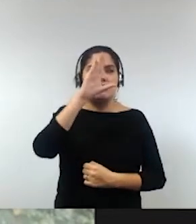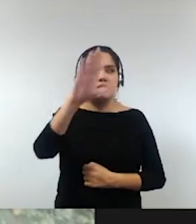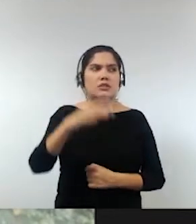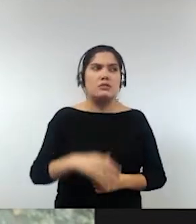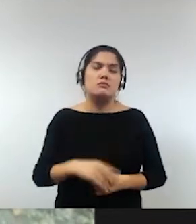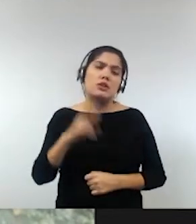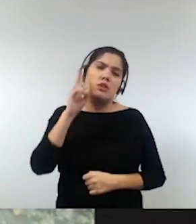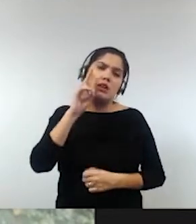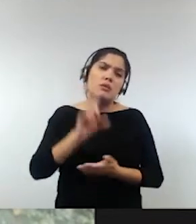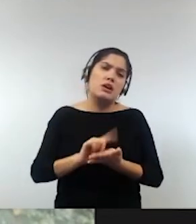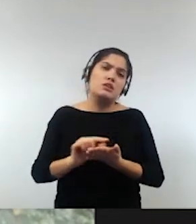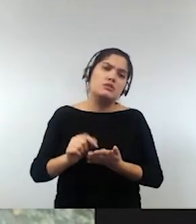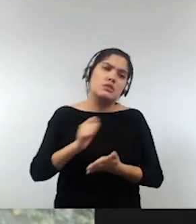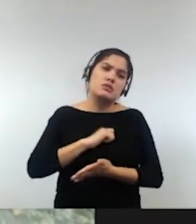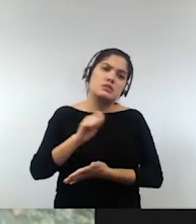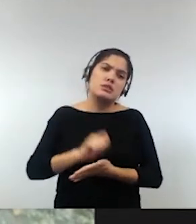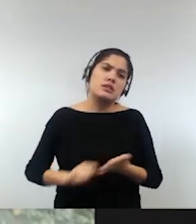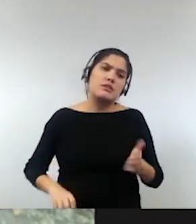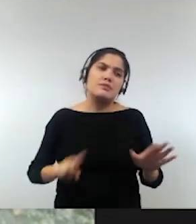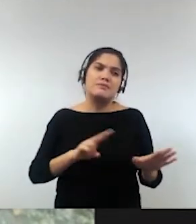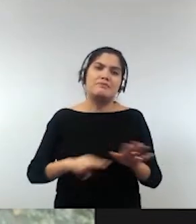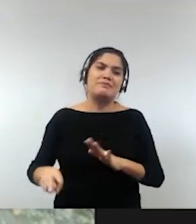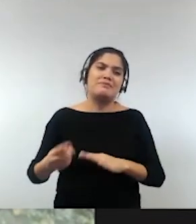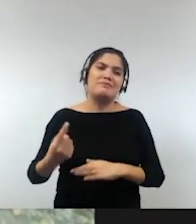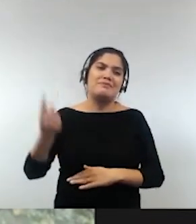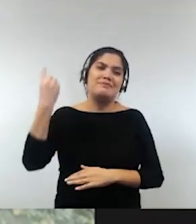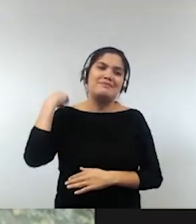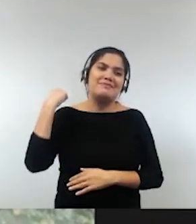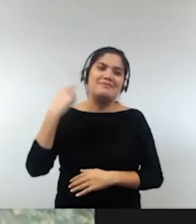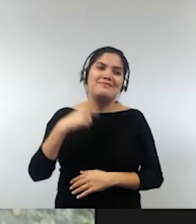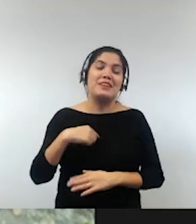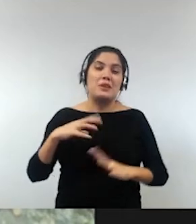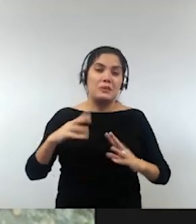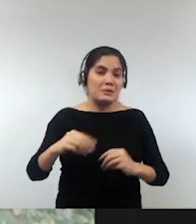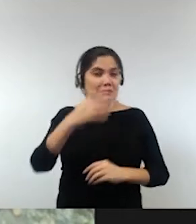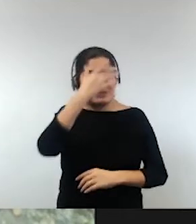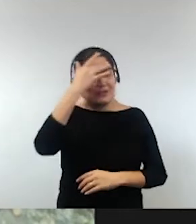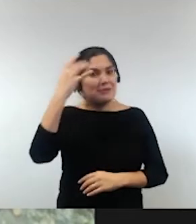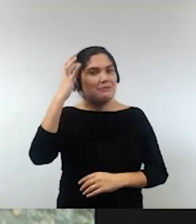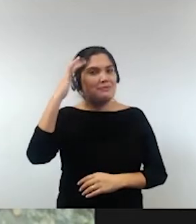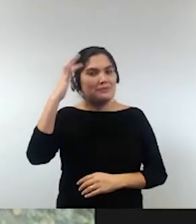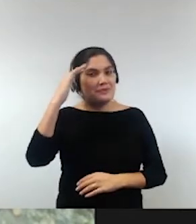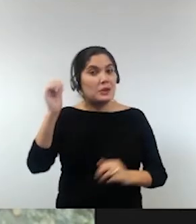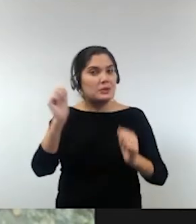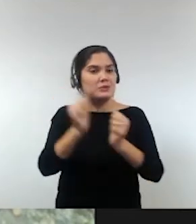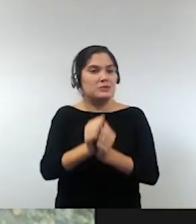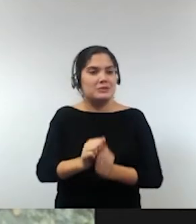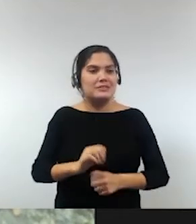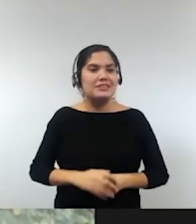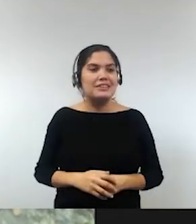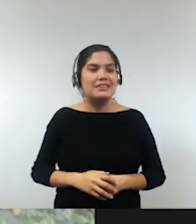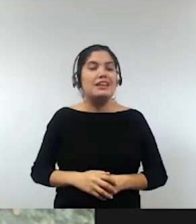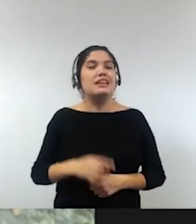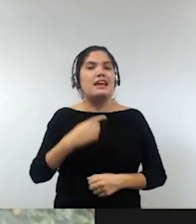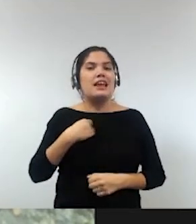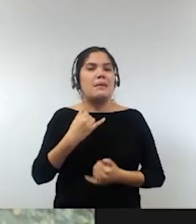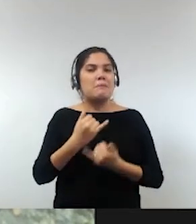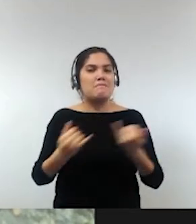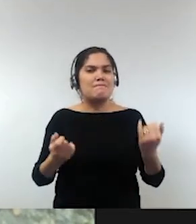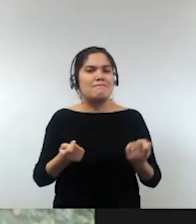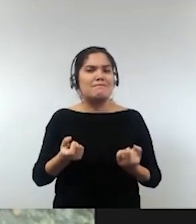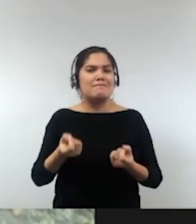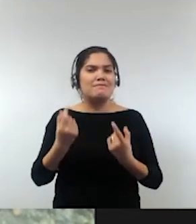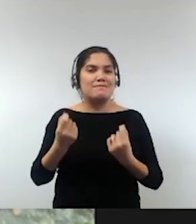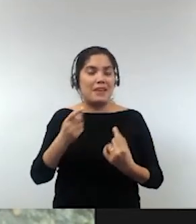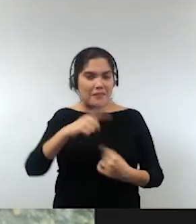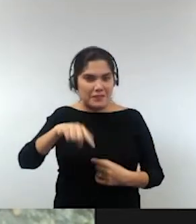lembro de um artigo que eu escrevi na semana passada, trazendo todo mundo para pensar junto. E vou colocar aqui essa pergunta para depois, ela é meio picante, mas para